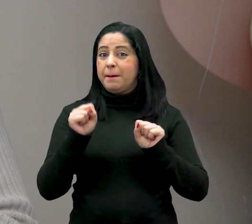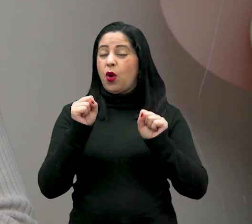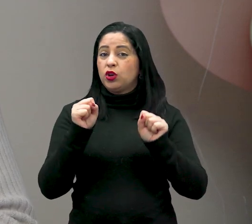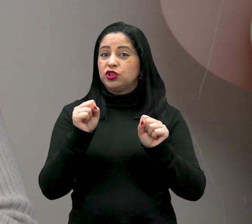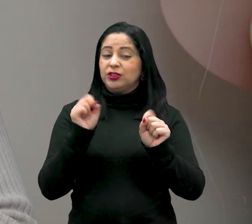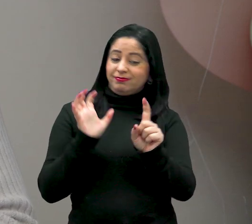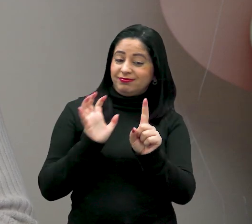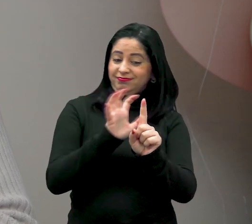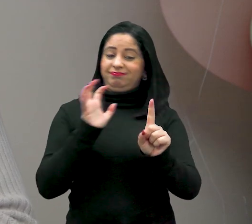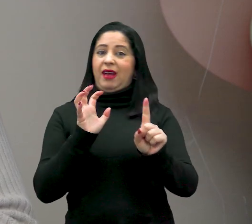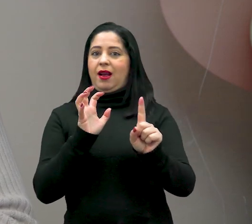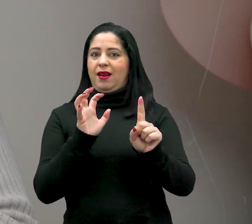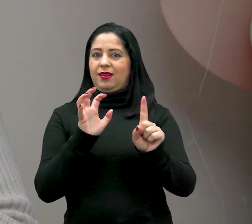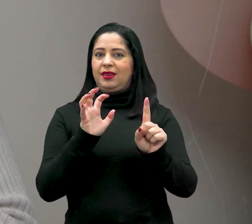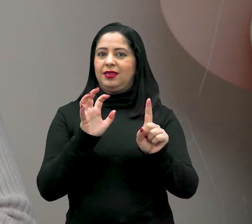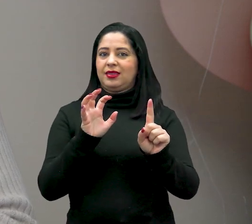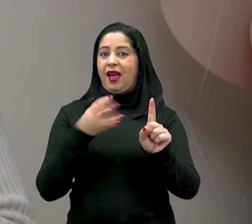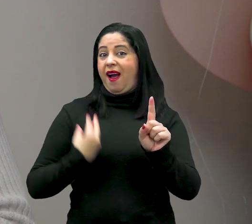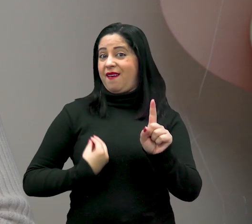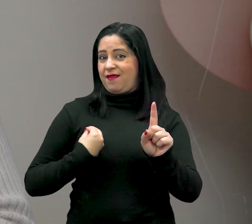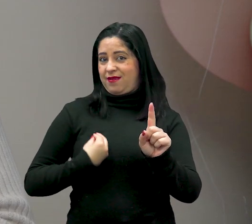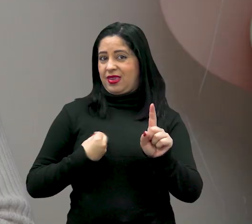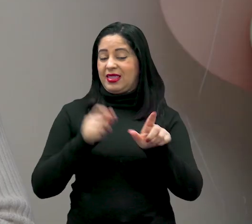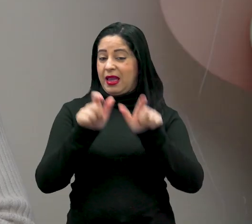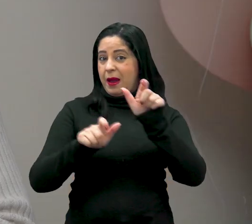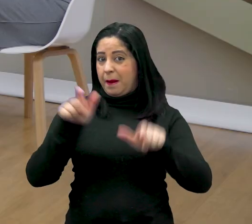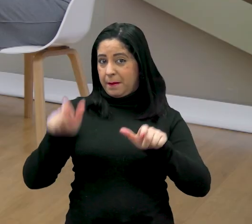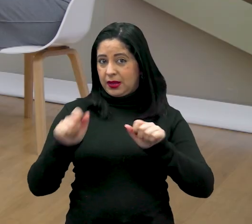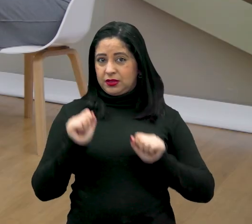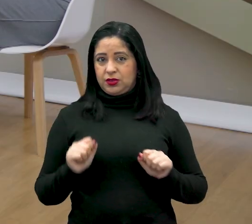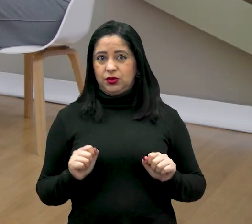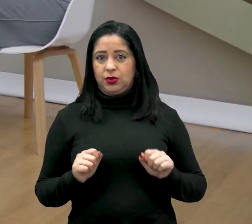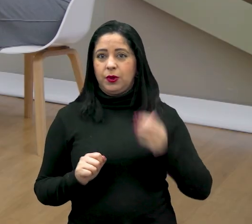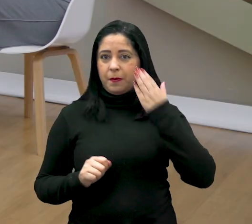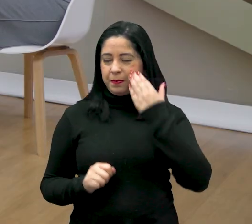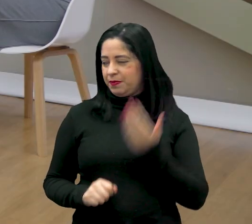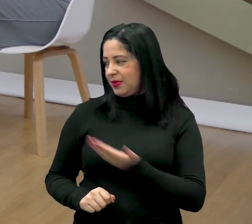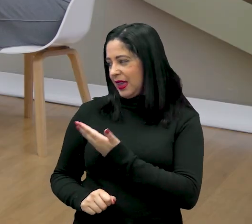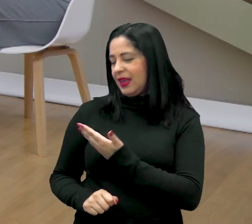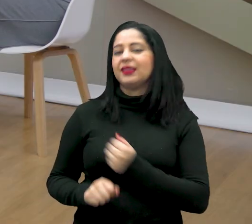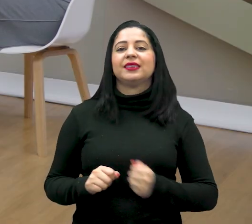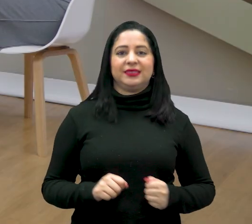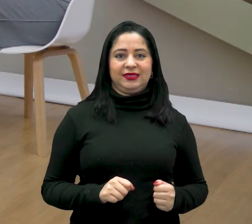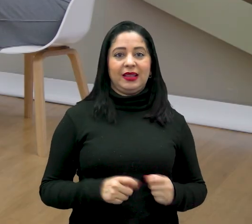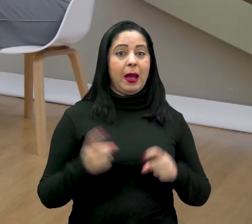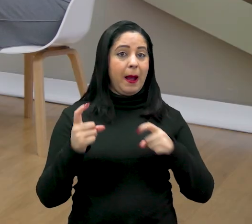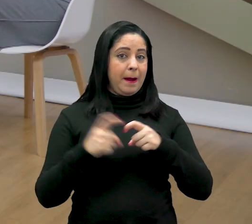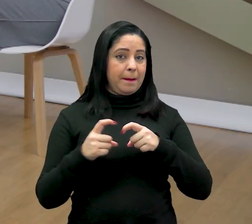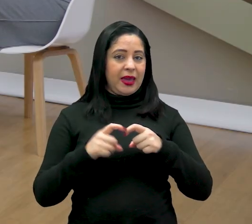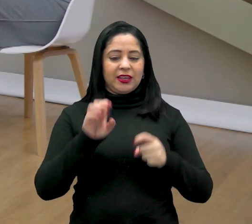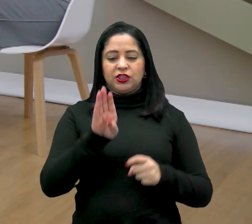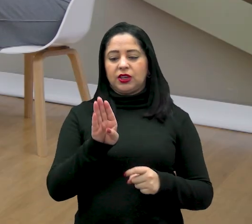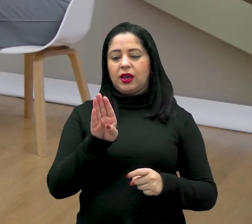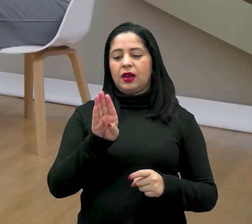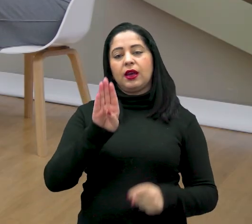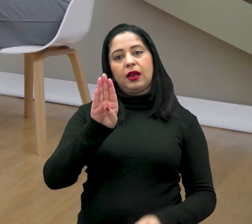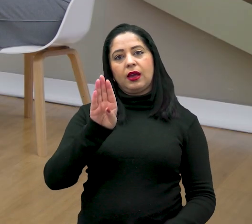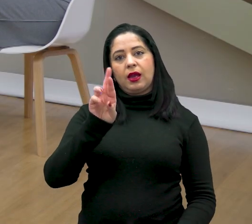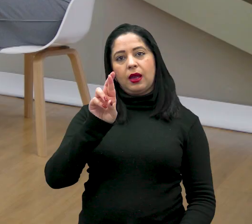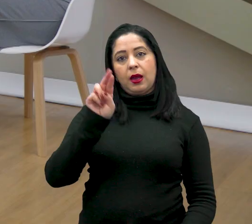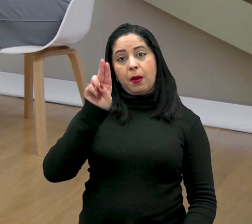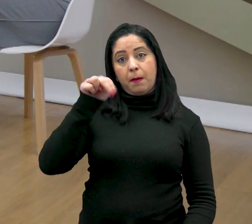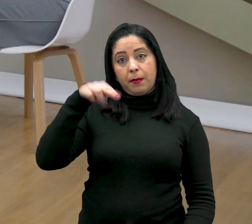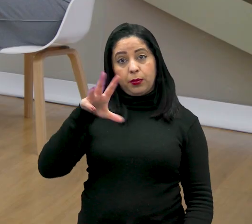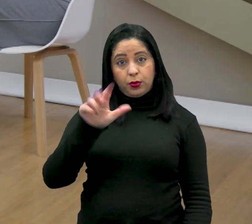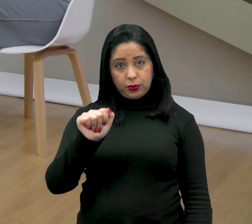rotina de muitas pessoas, viu, minha gente? A saúde dos joelhos. Comigo aqui no estúdio está a médica ortopedista, a doutora Bruna Stolf. Doutora, no